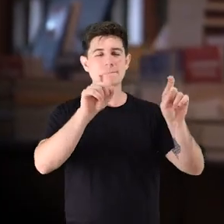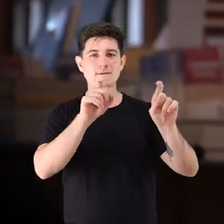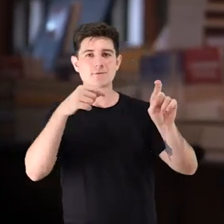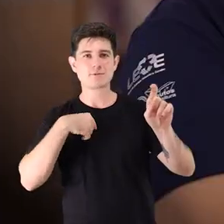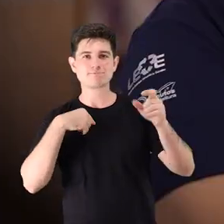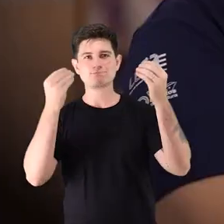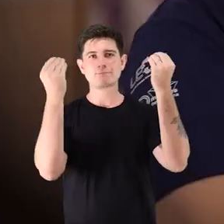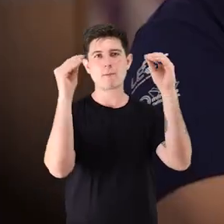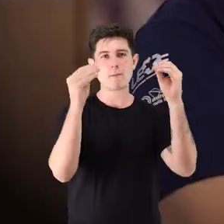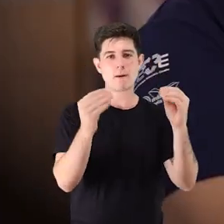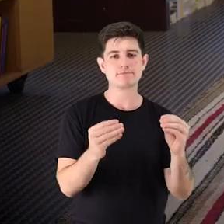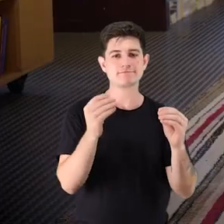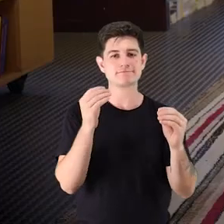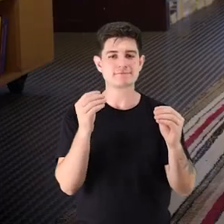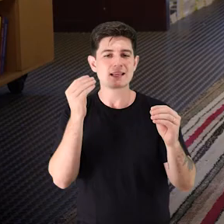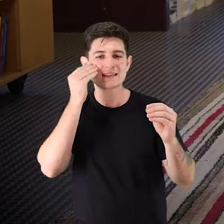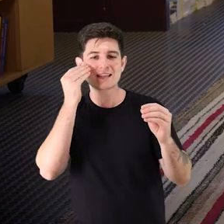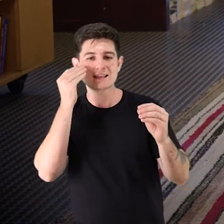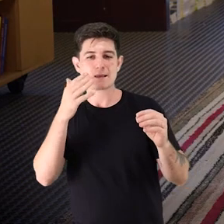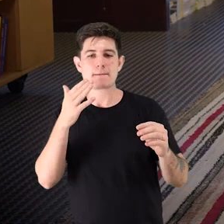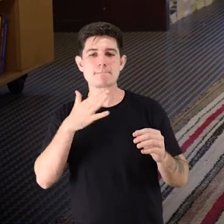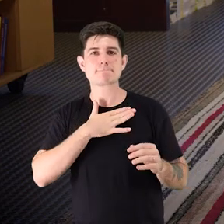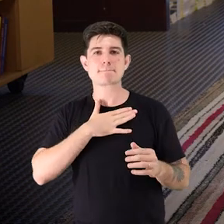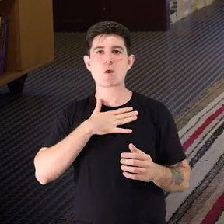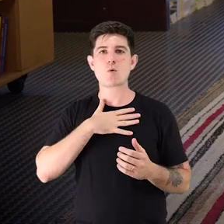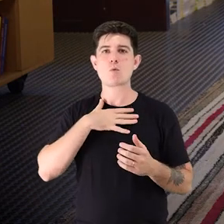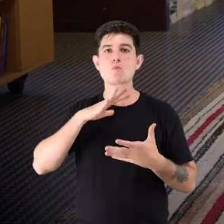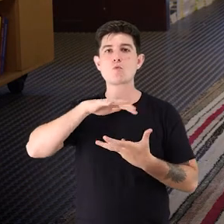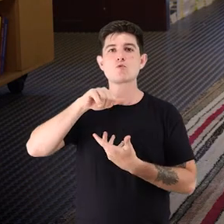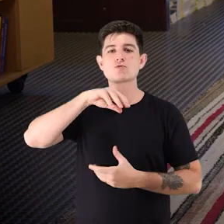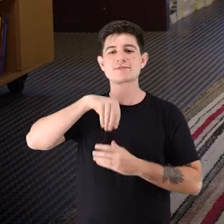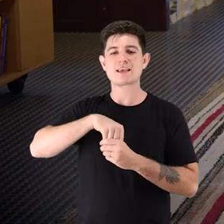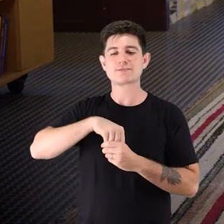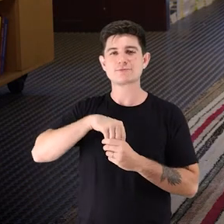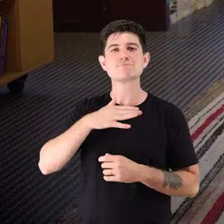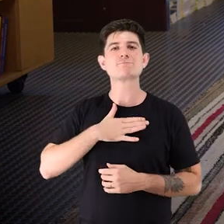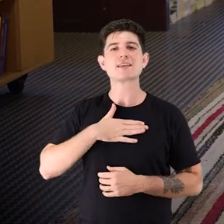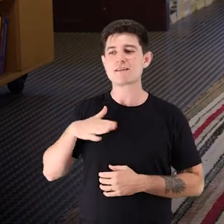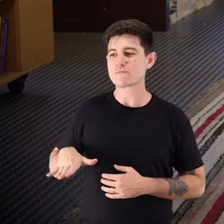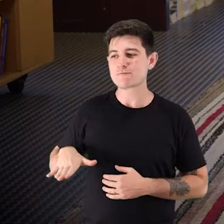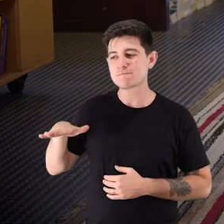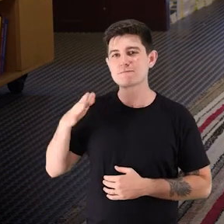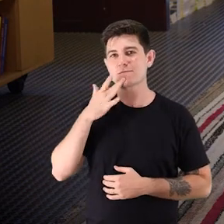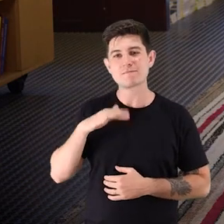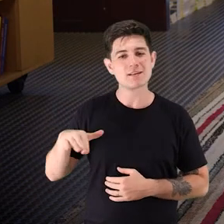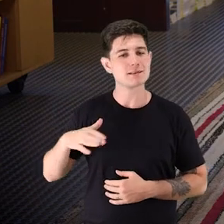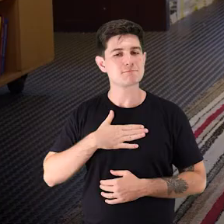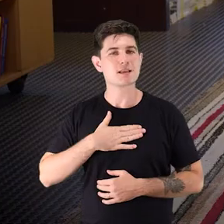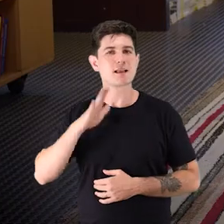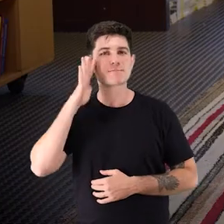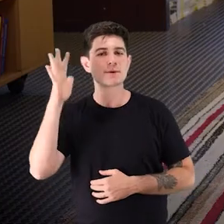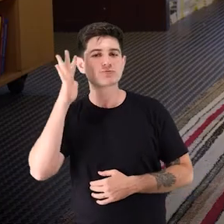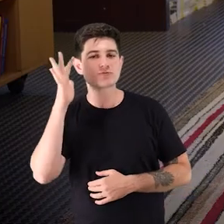o computador, e desse cotidiano ele tem uma colisão, um encontro com o meu mundo interior, com a minha infância, com